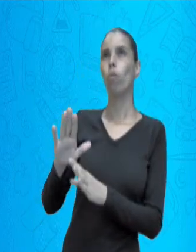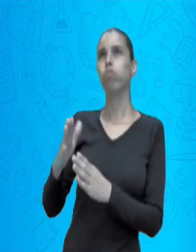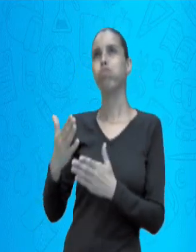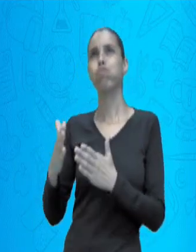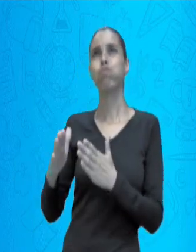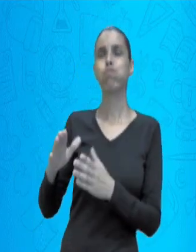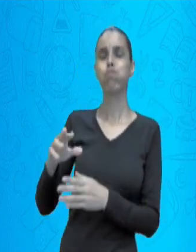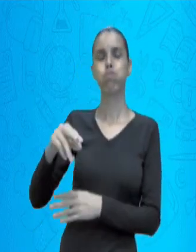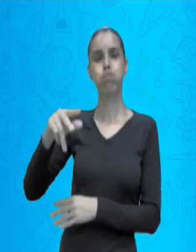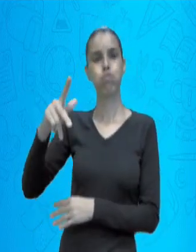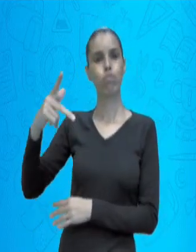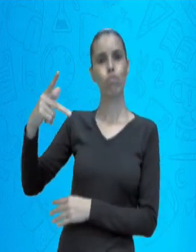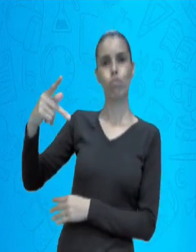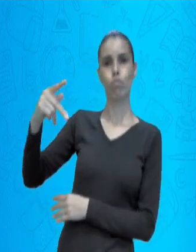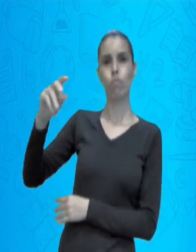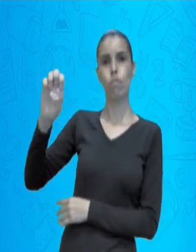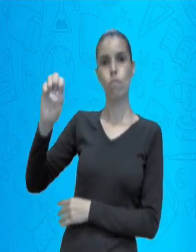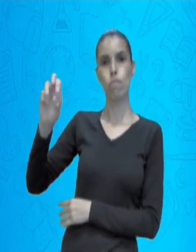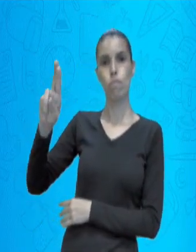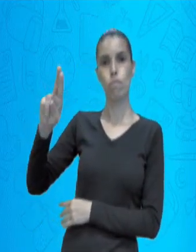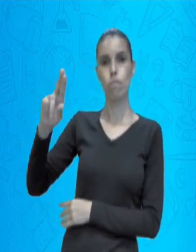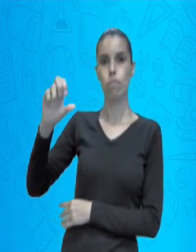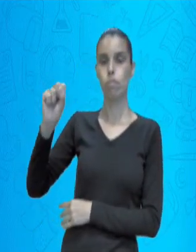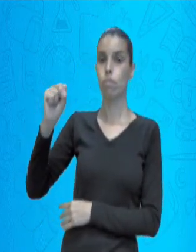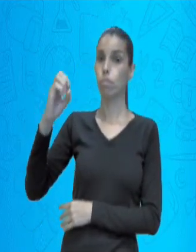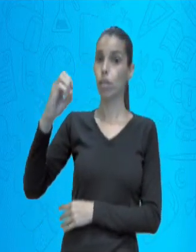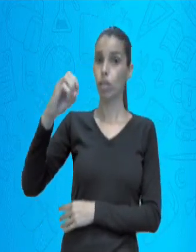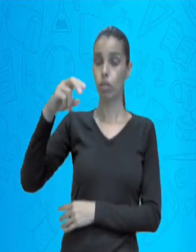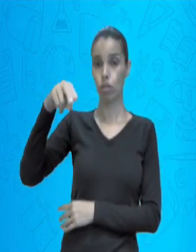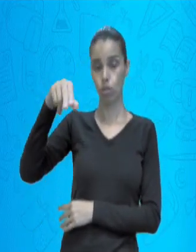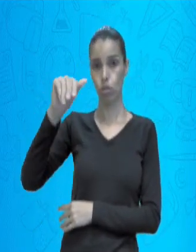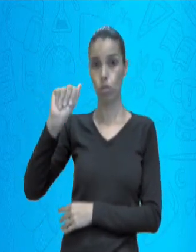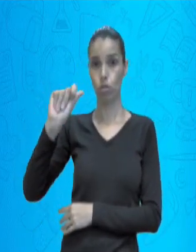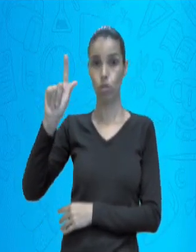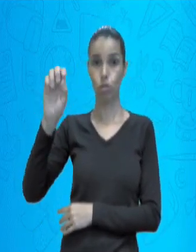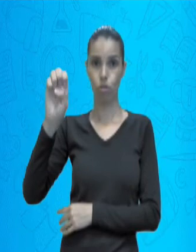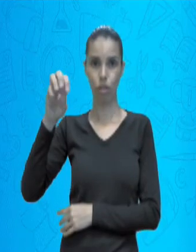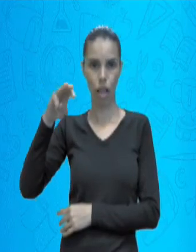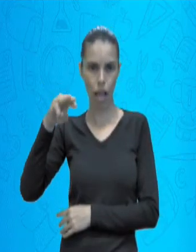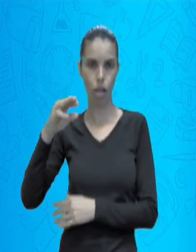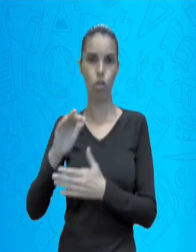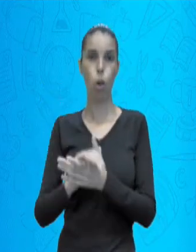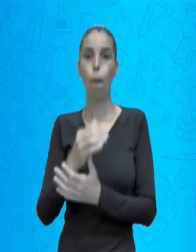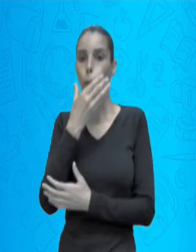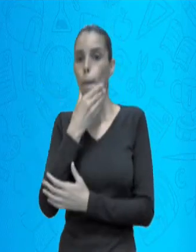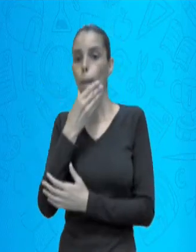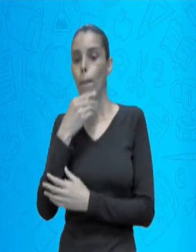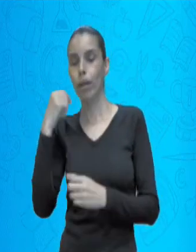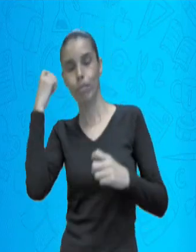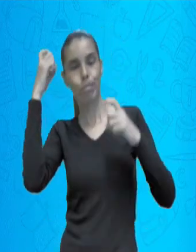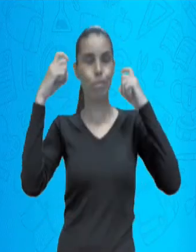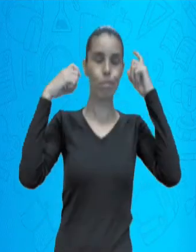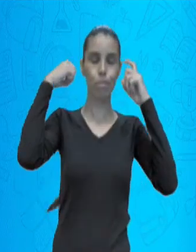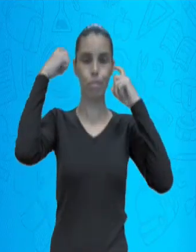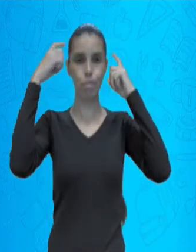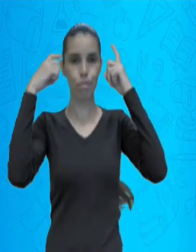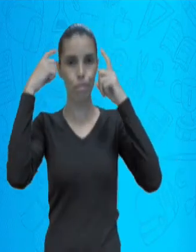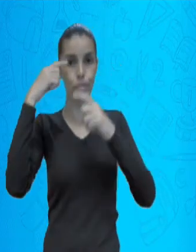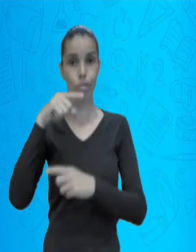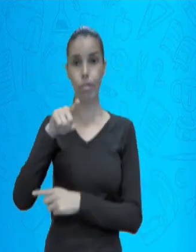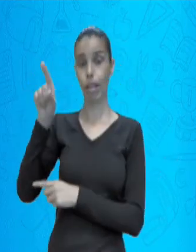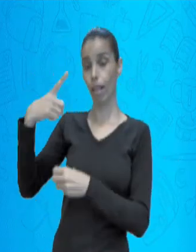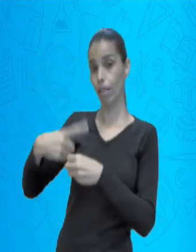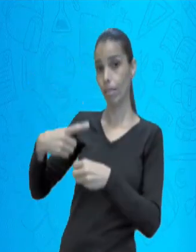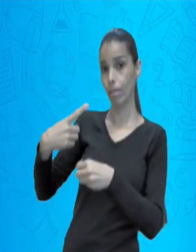tenha lido, fica aí a dica de hoje. O Menino Maluquinho e Uma Professora Muito